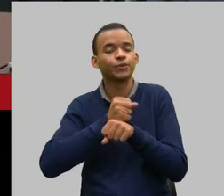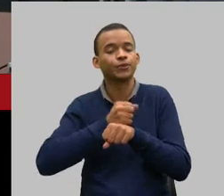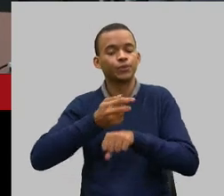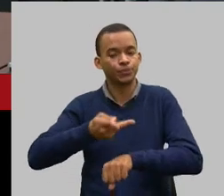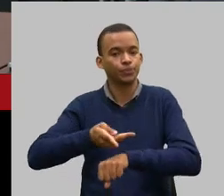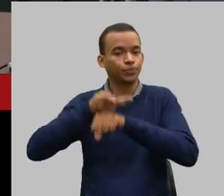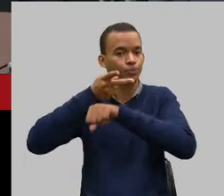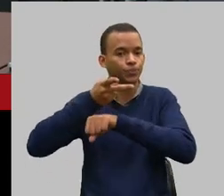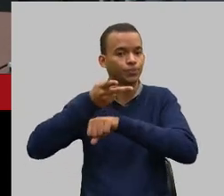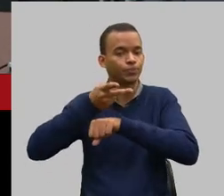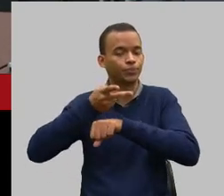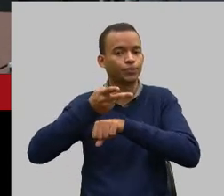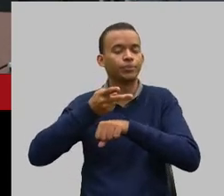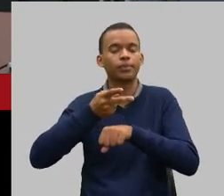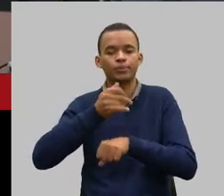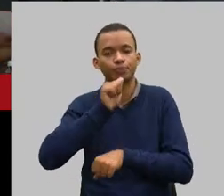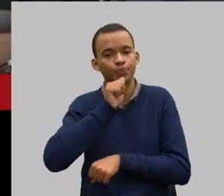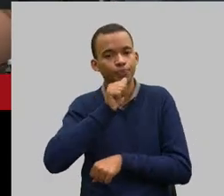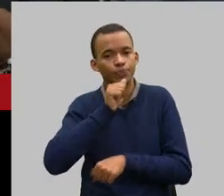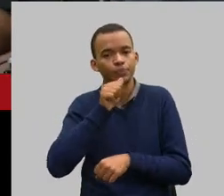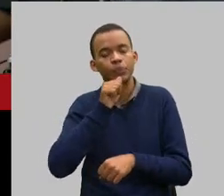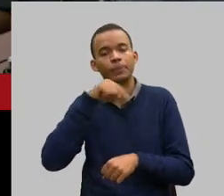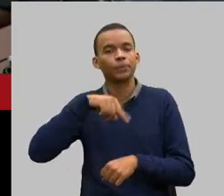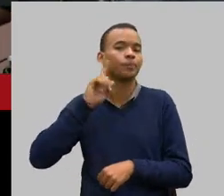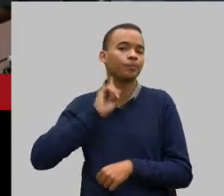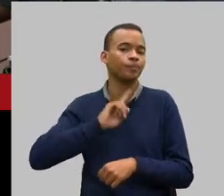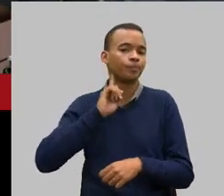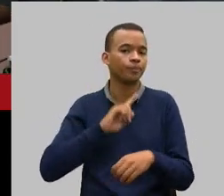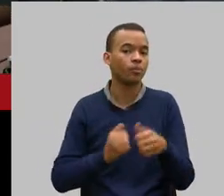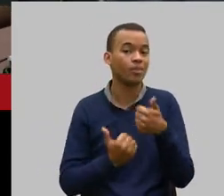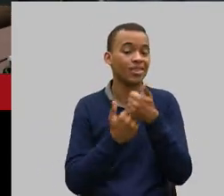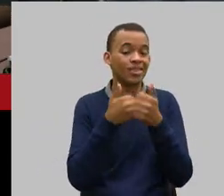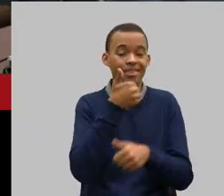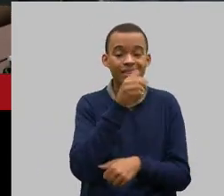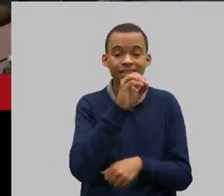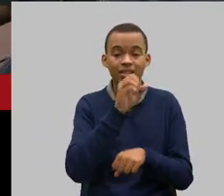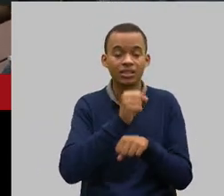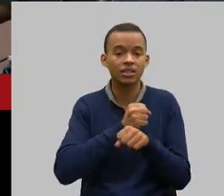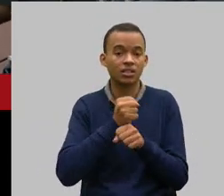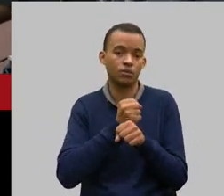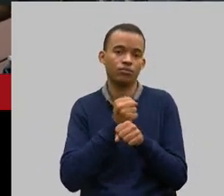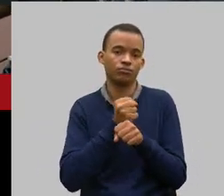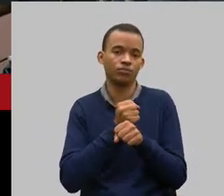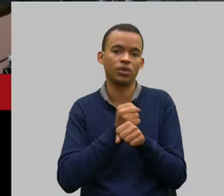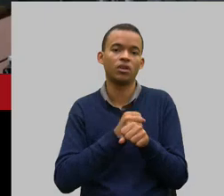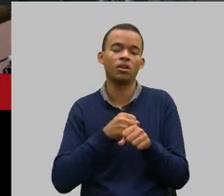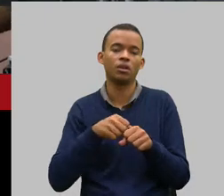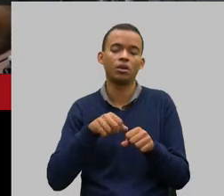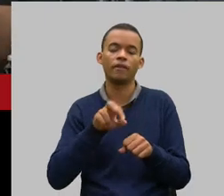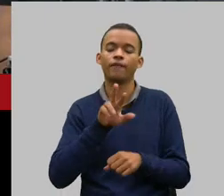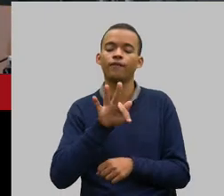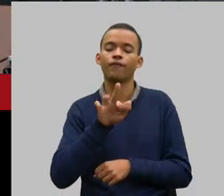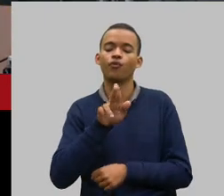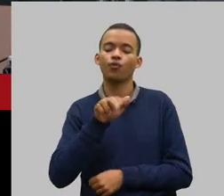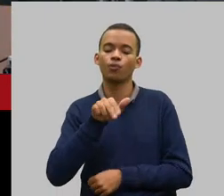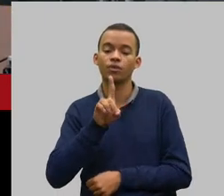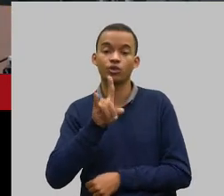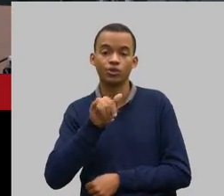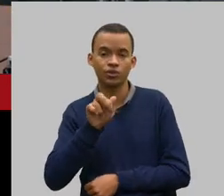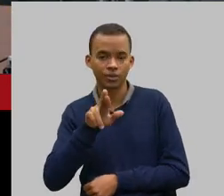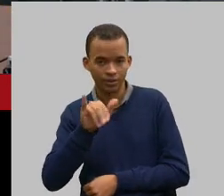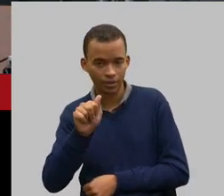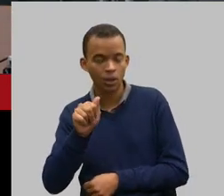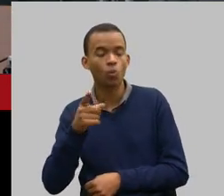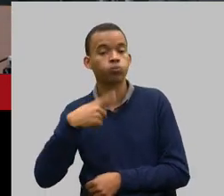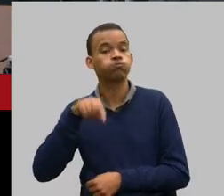fundiária com apoio do Estado em Minas Gerais e nós conseguimos corrigir algumas questões